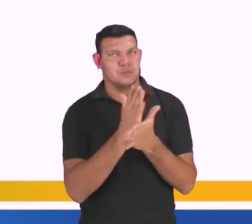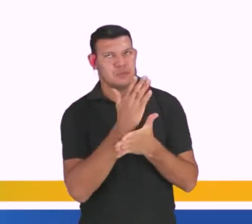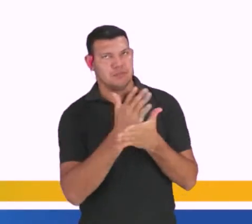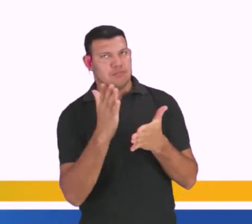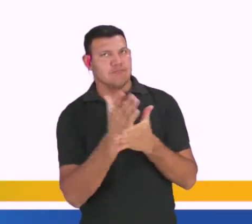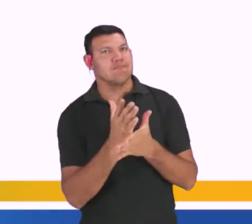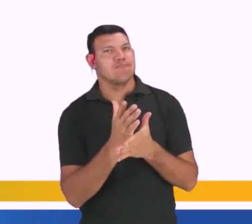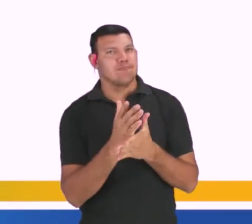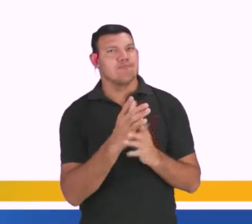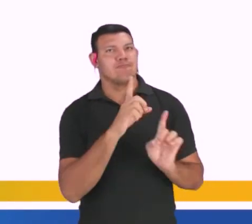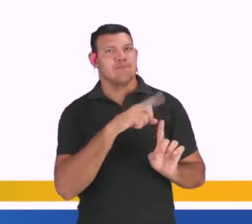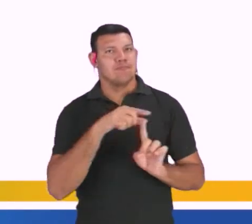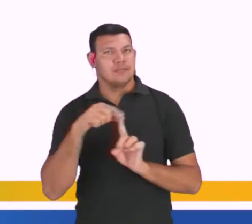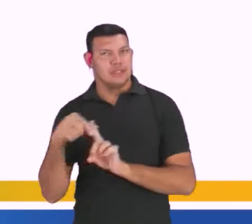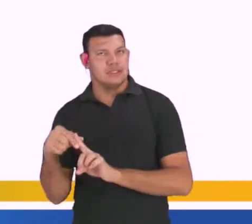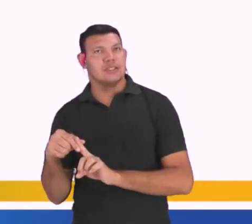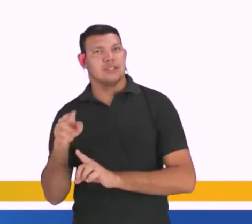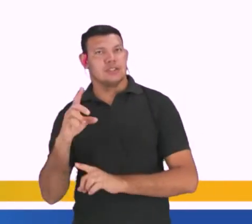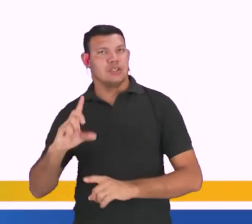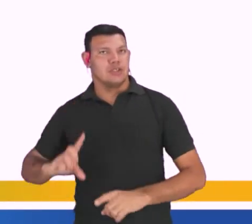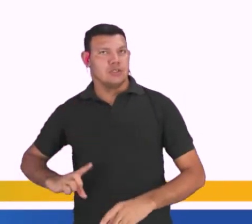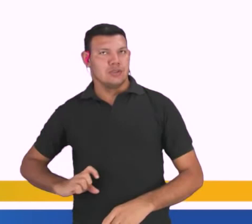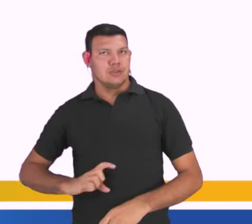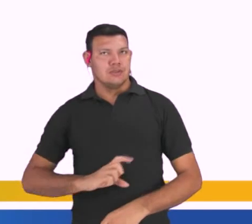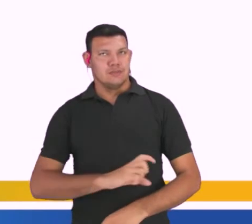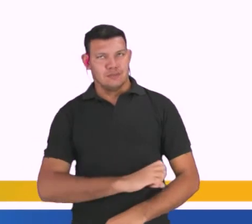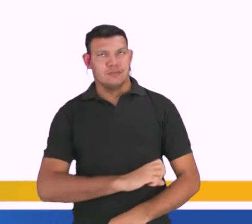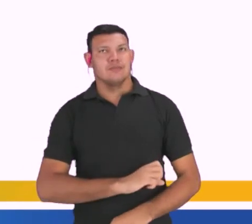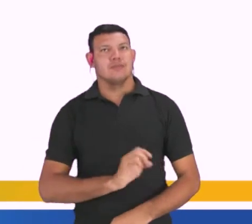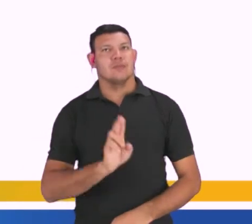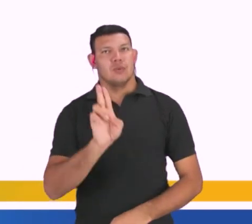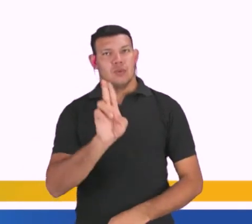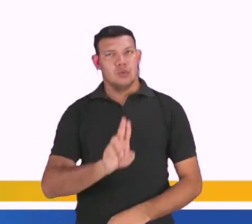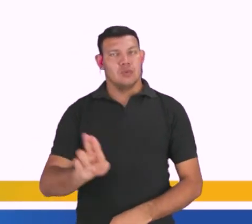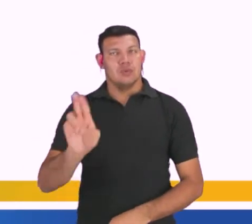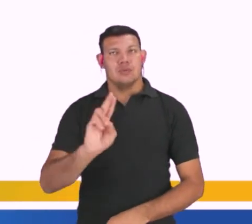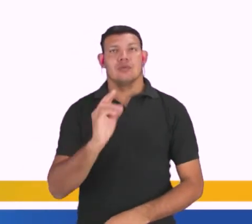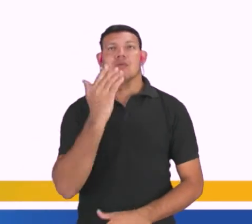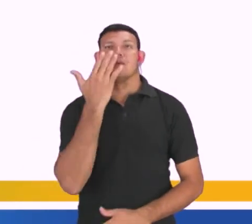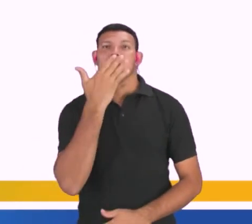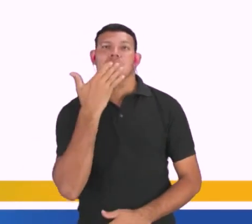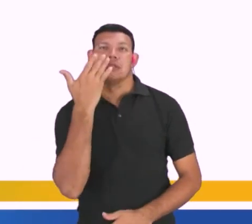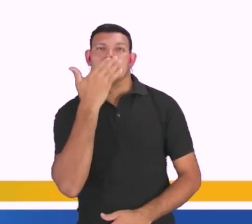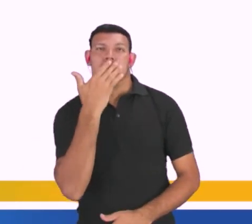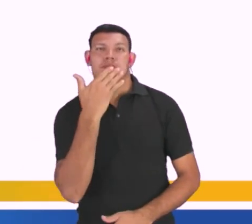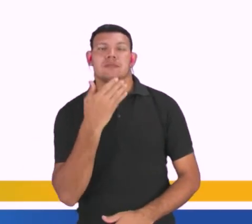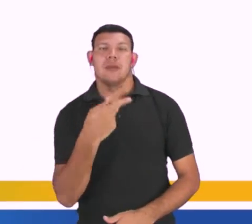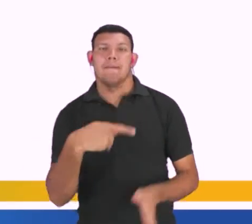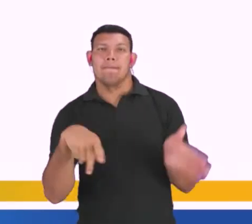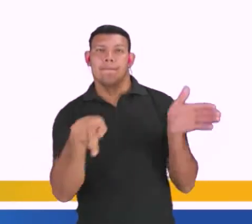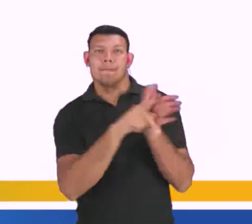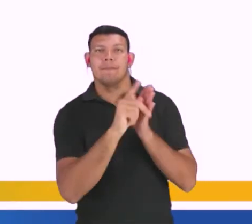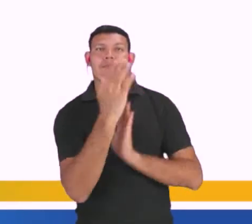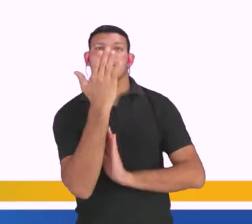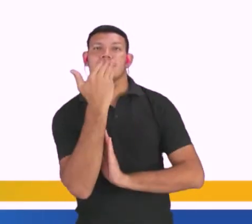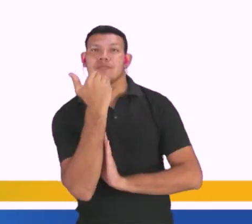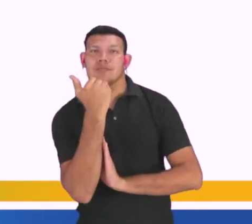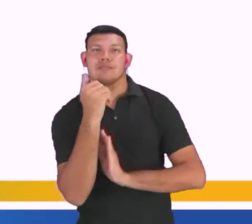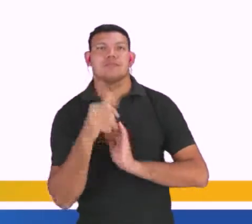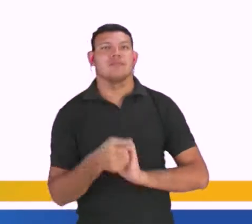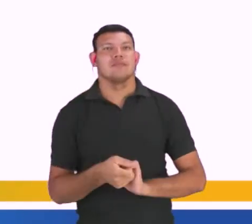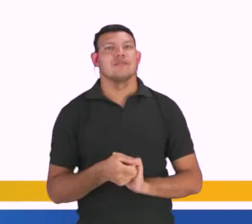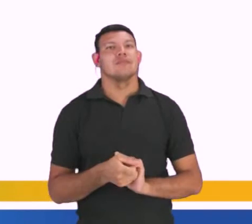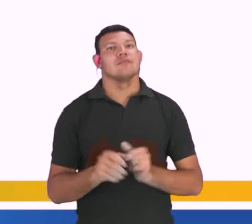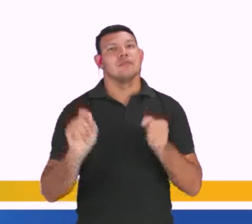desses processos, certos tipos de bactérias anaeróbicas utilizam os açúcares presentes